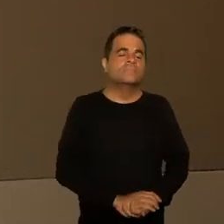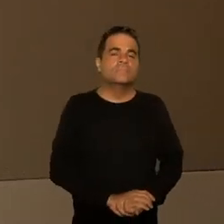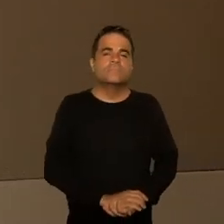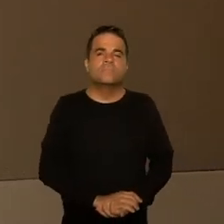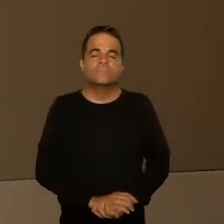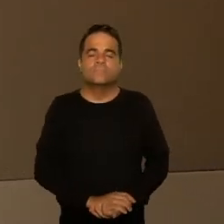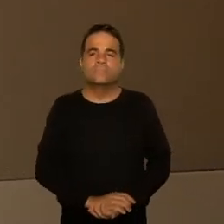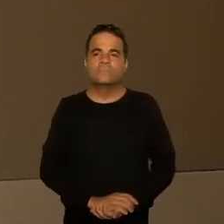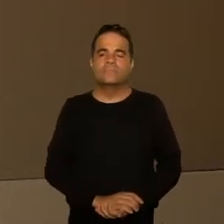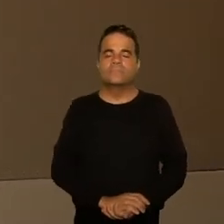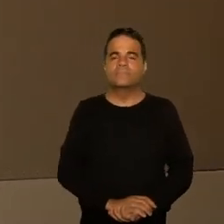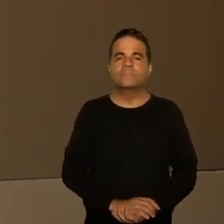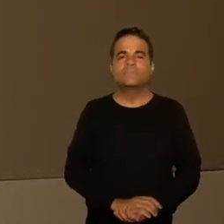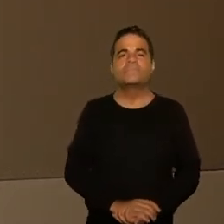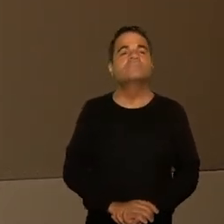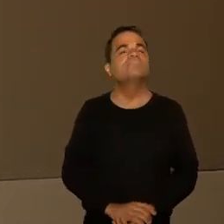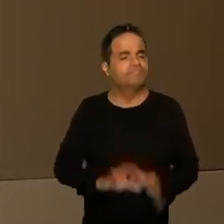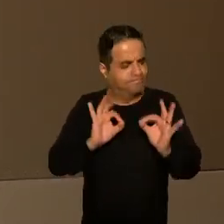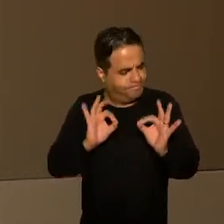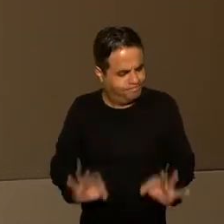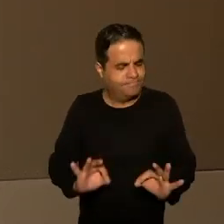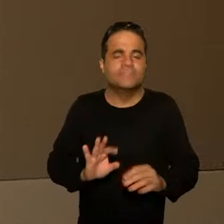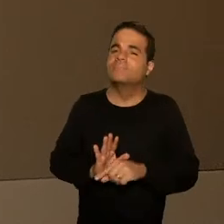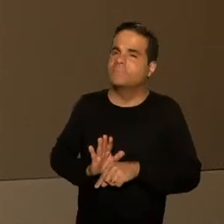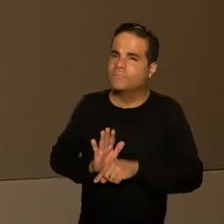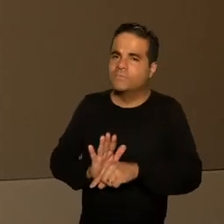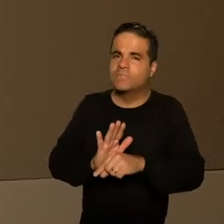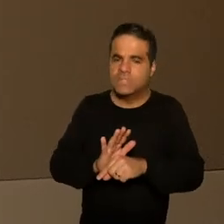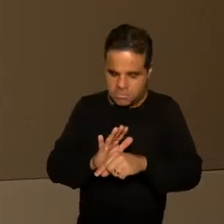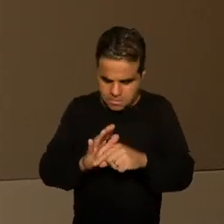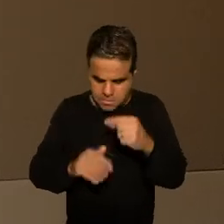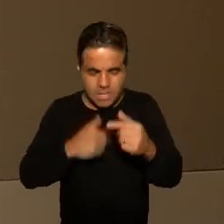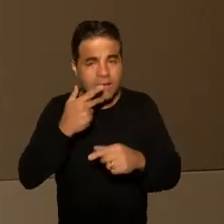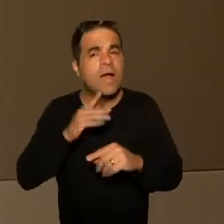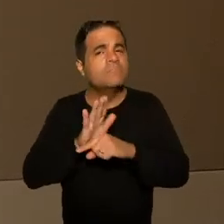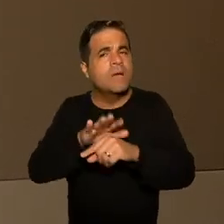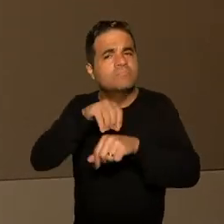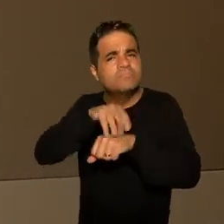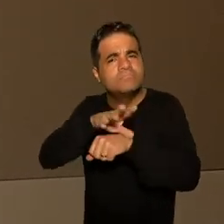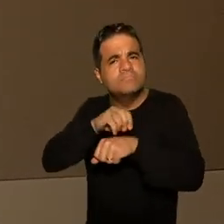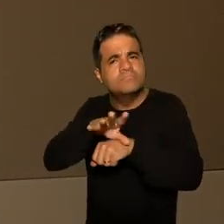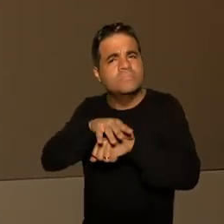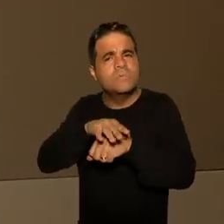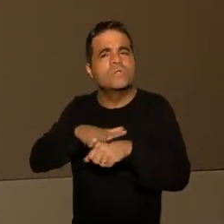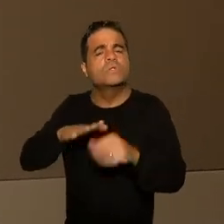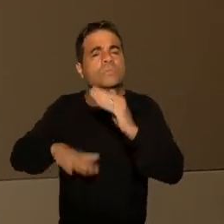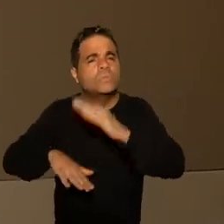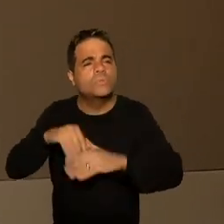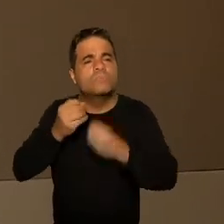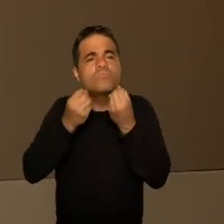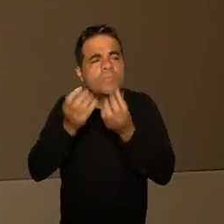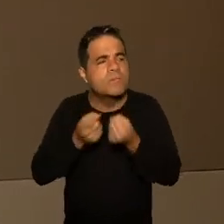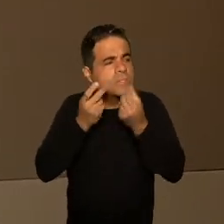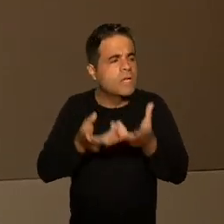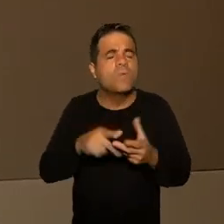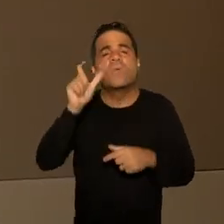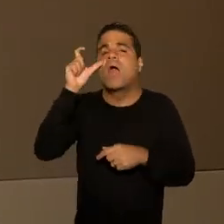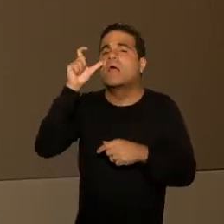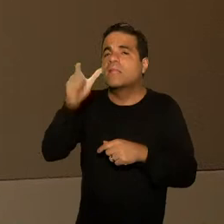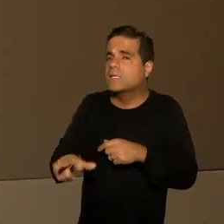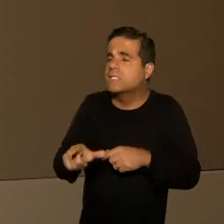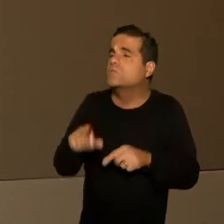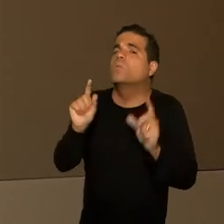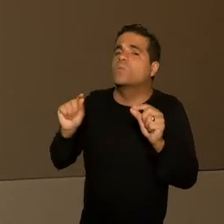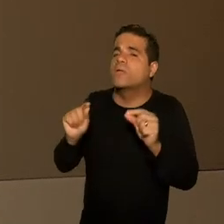e com certeza ele vai sim contribuir transmitindo algum conhecimento prévio que ele teve mas o que é interessante